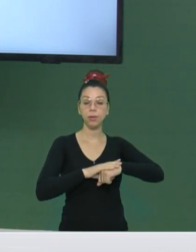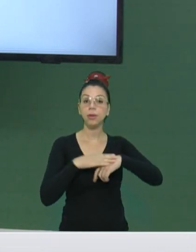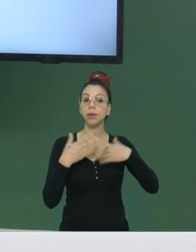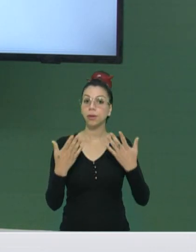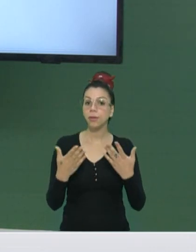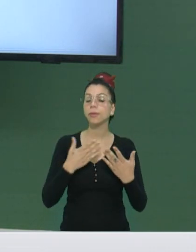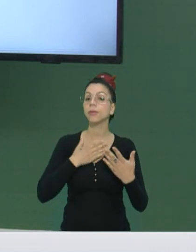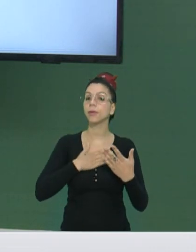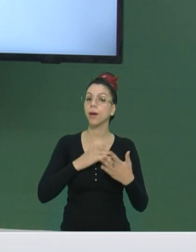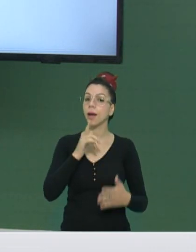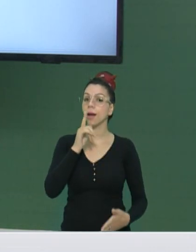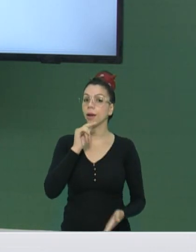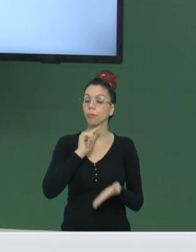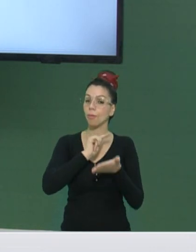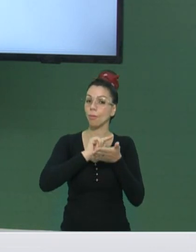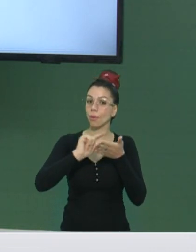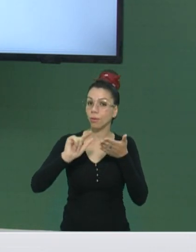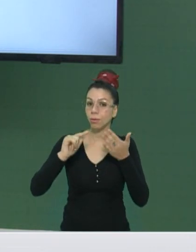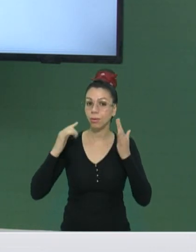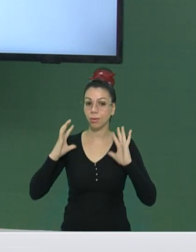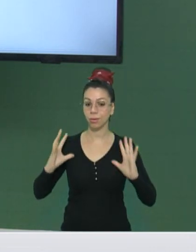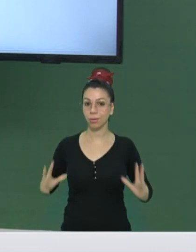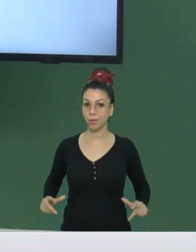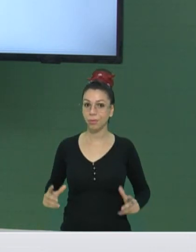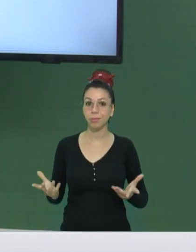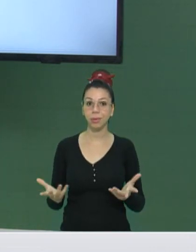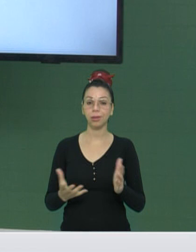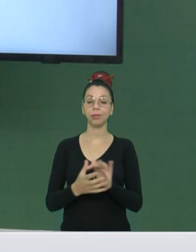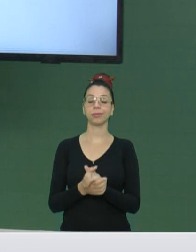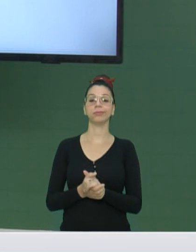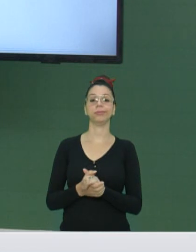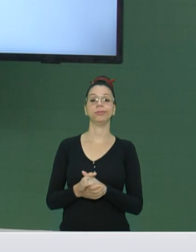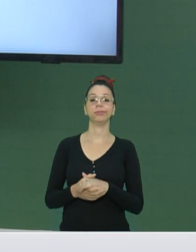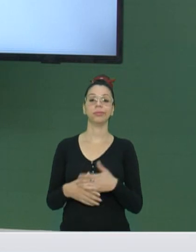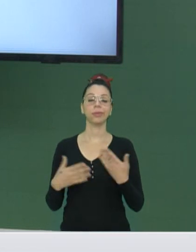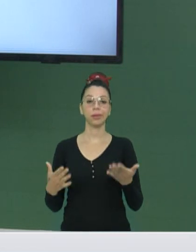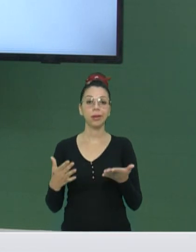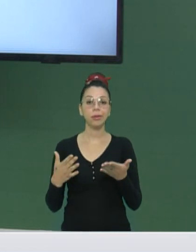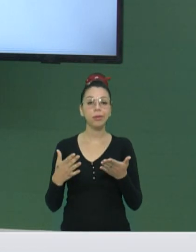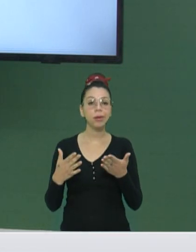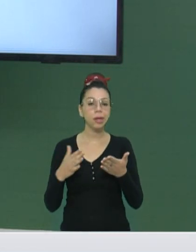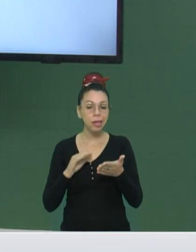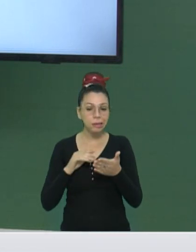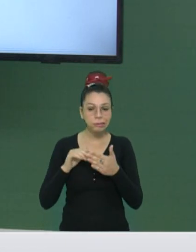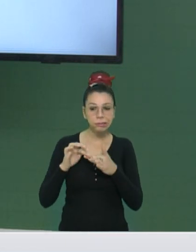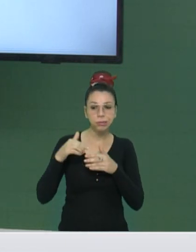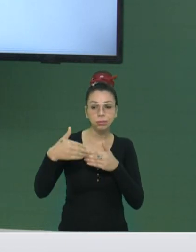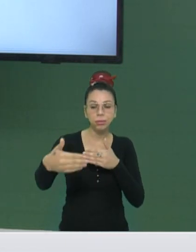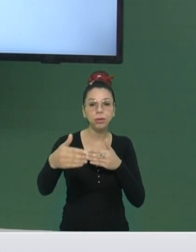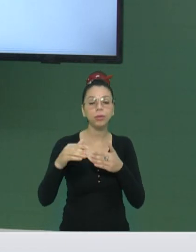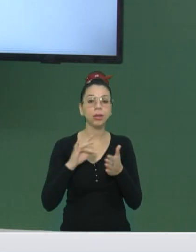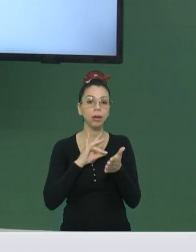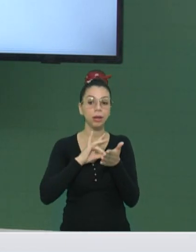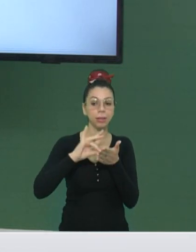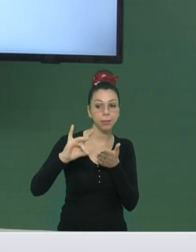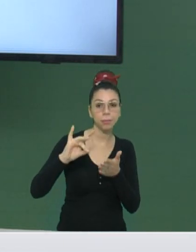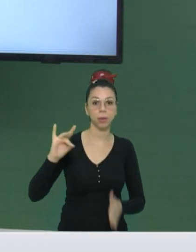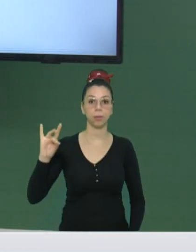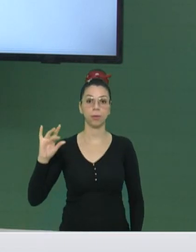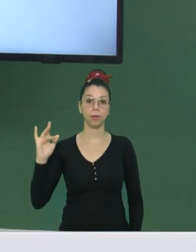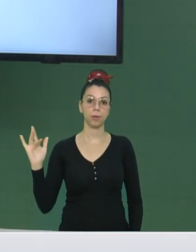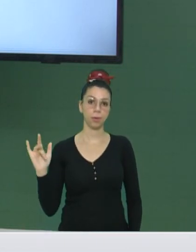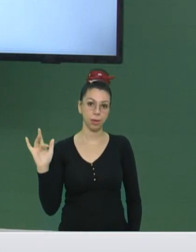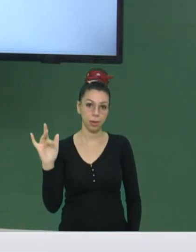Só que lá na frente, apesar de termos coisas em comum, nós somos inimigos, porque a dengue quer acabar com a gente mesmo,